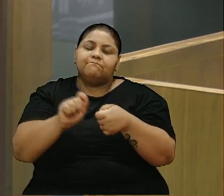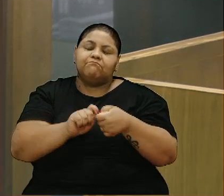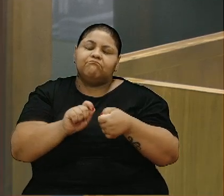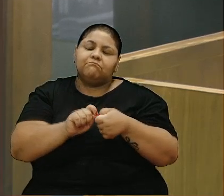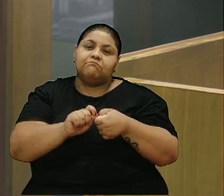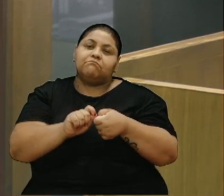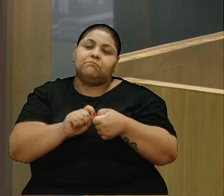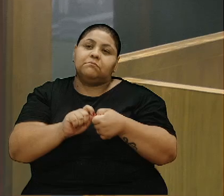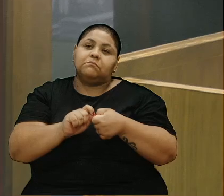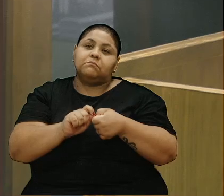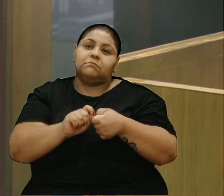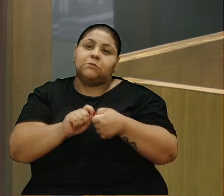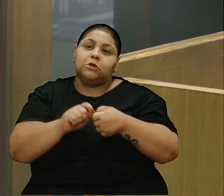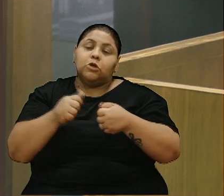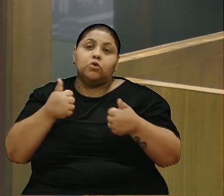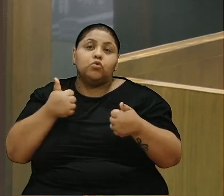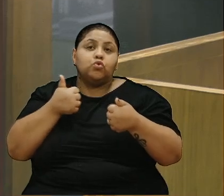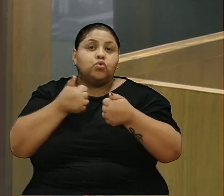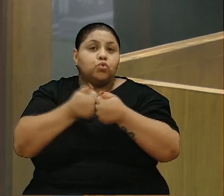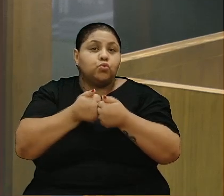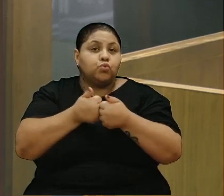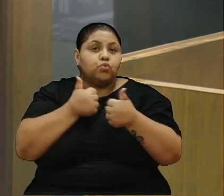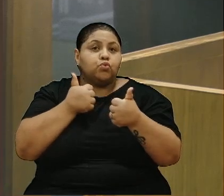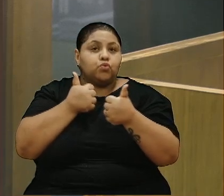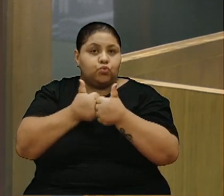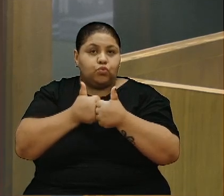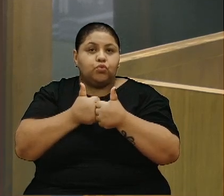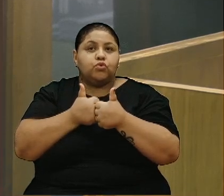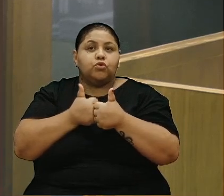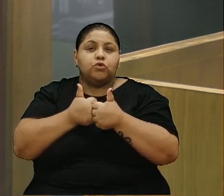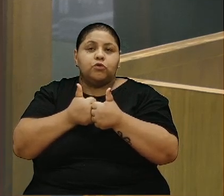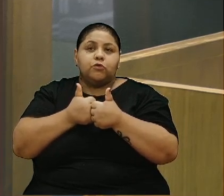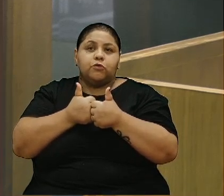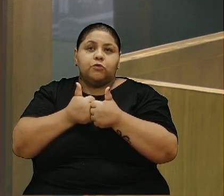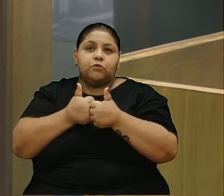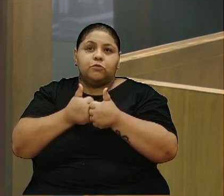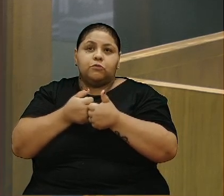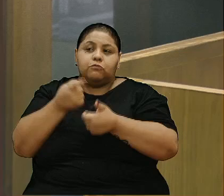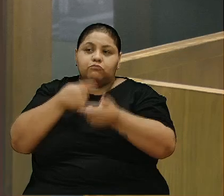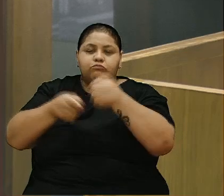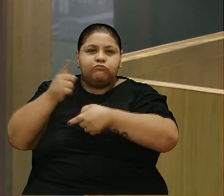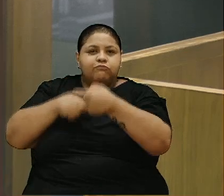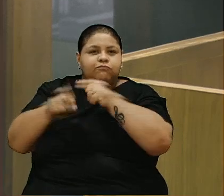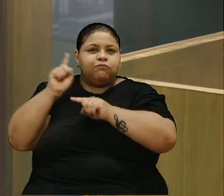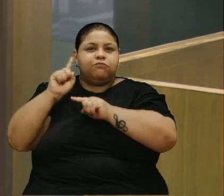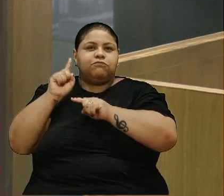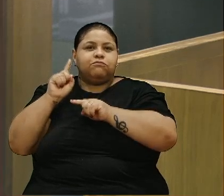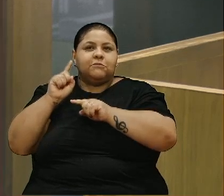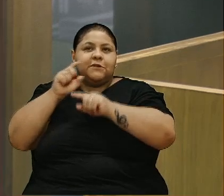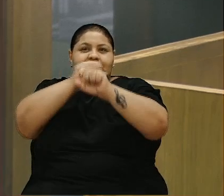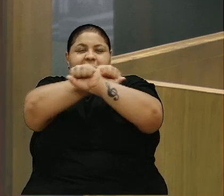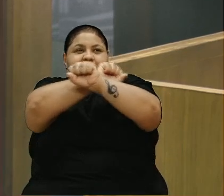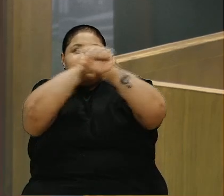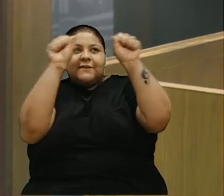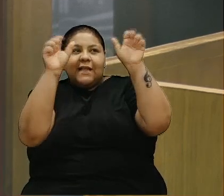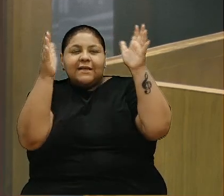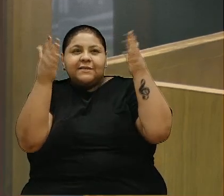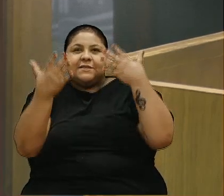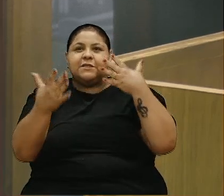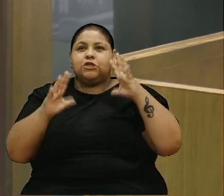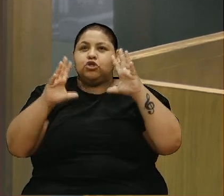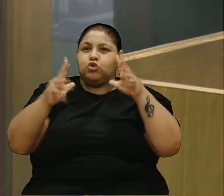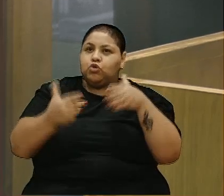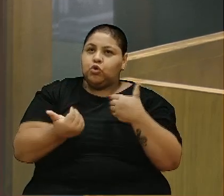que, juntos, vamos desbravar todas as dúvidas. Com certeza,